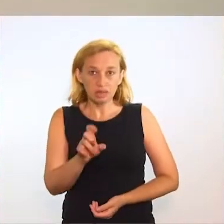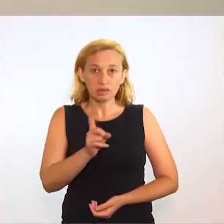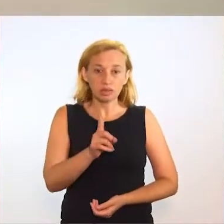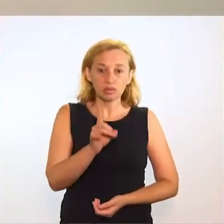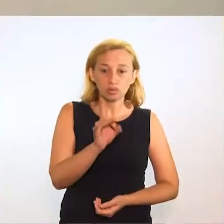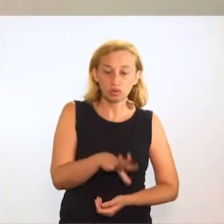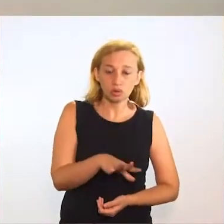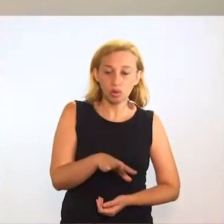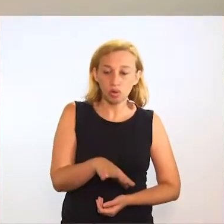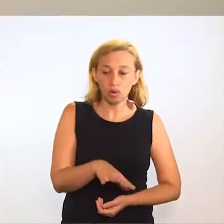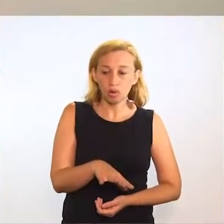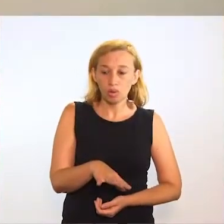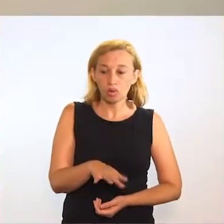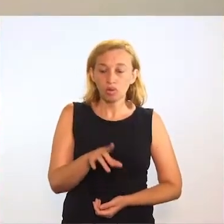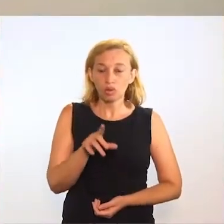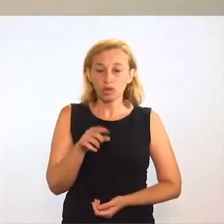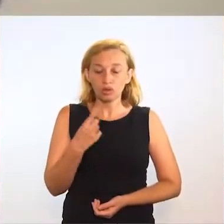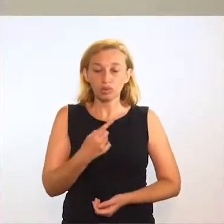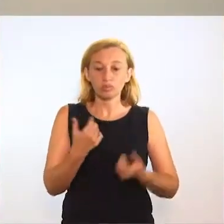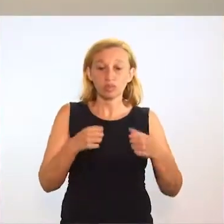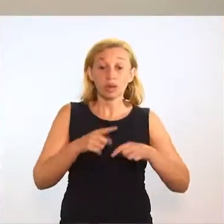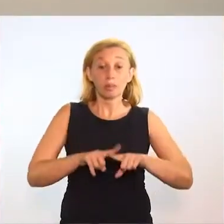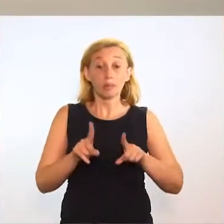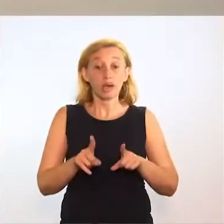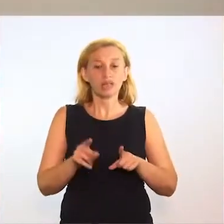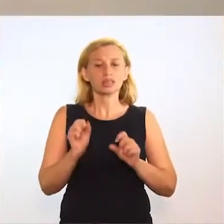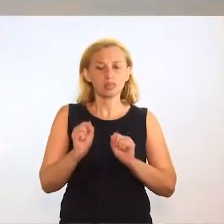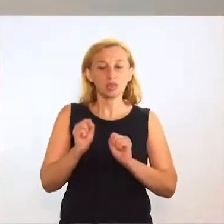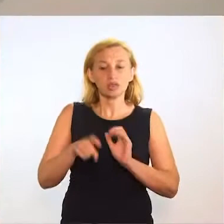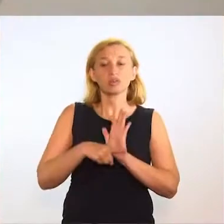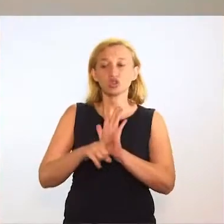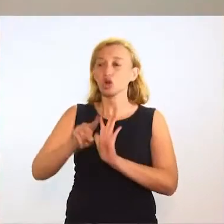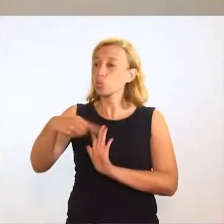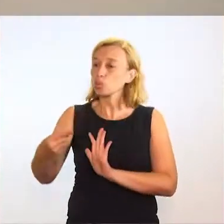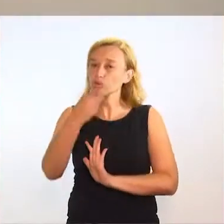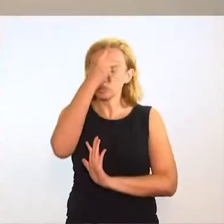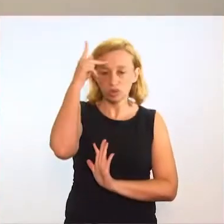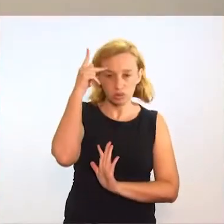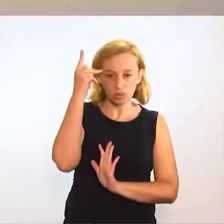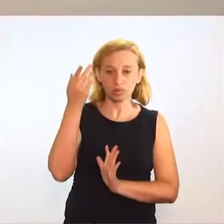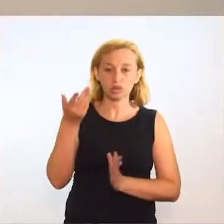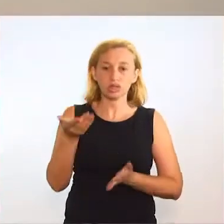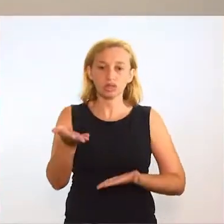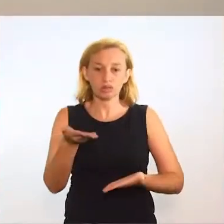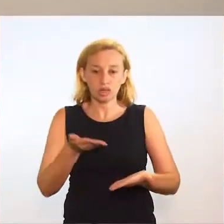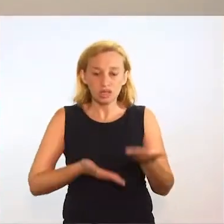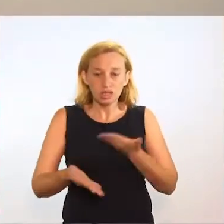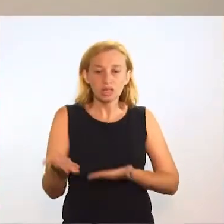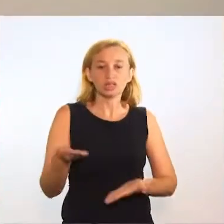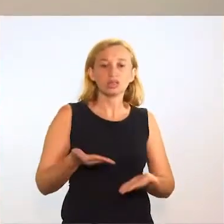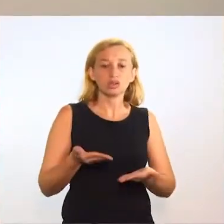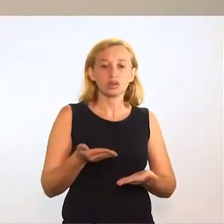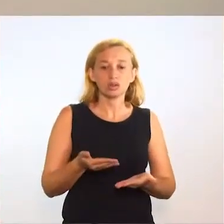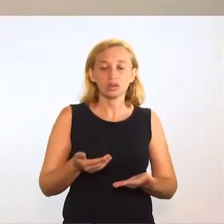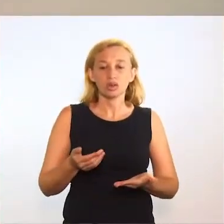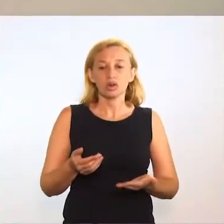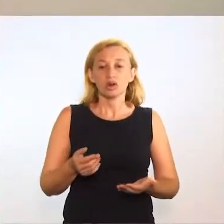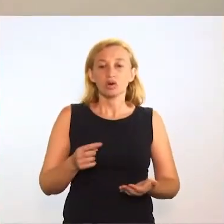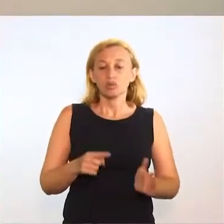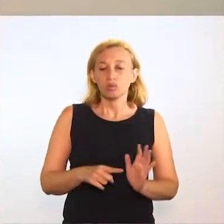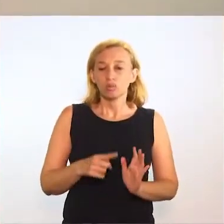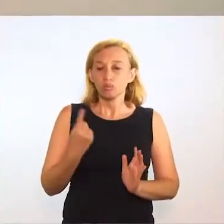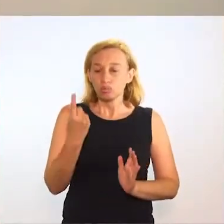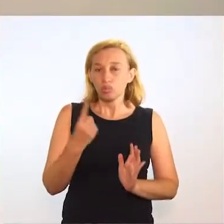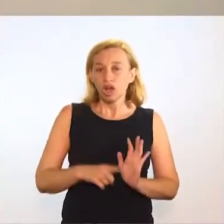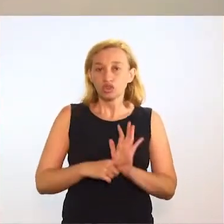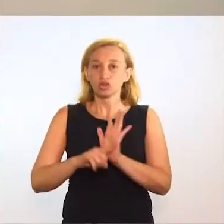gente olhe para a rede não só para nutrir coisas que a gente precisa, mas também o quanto a gente também pode cooperar, né? Que a gente tem essa via de mão dupla, que a gente pode